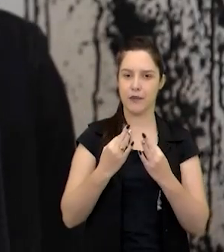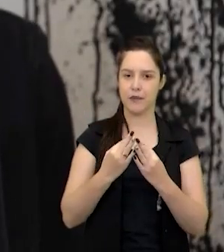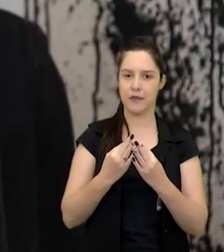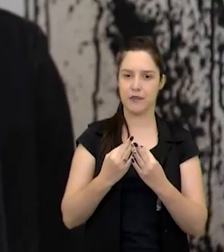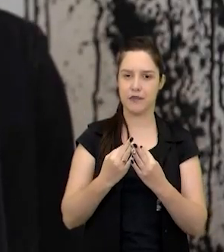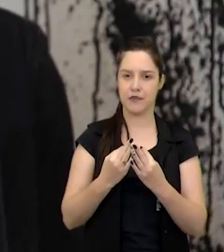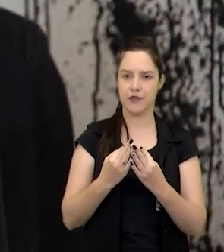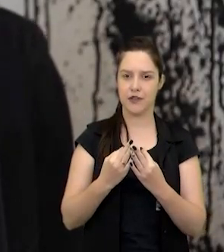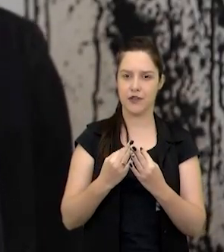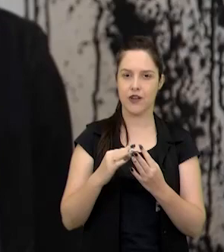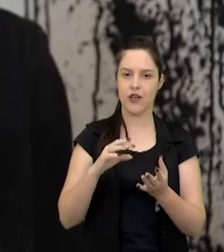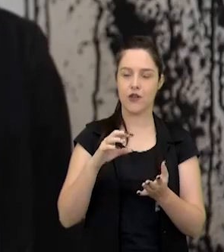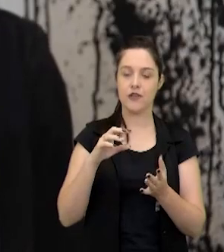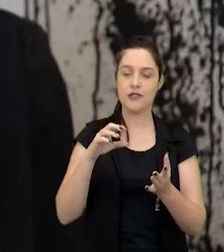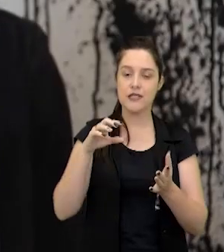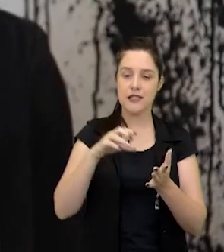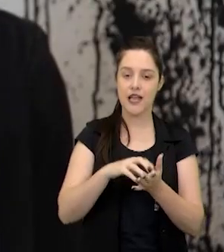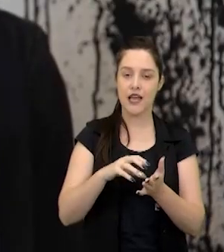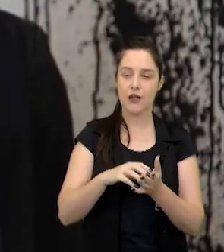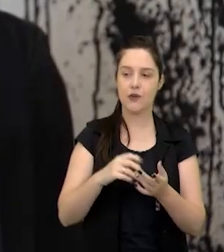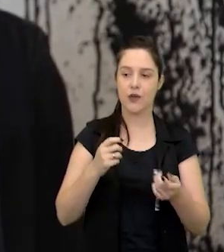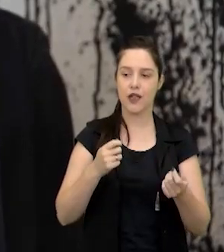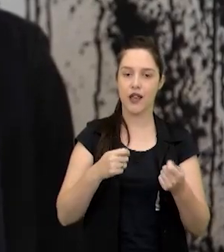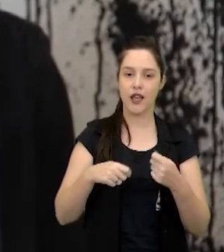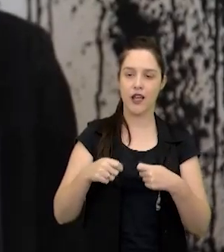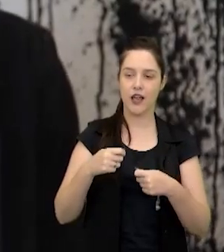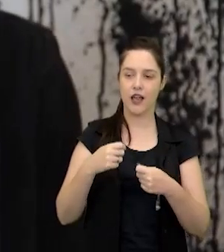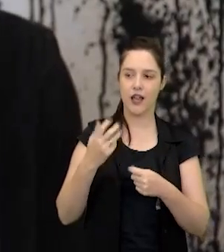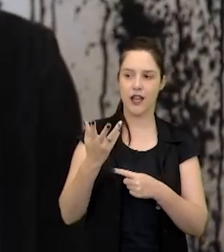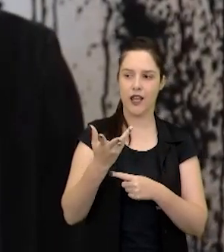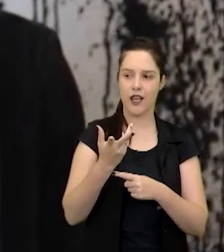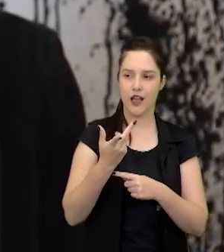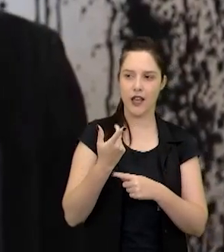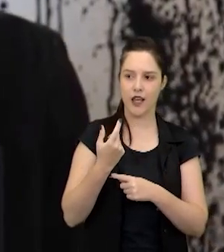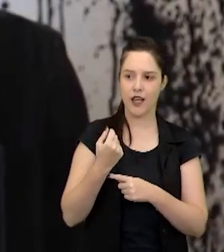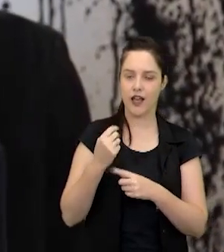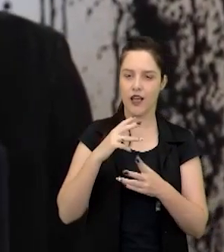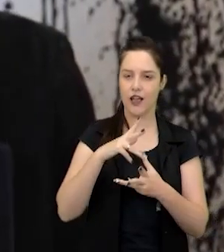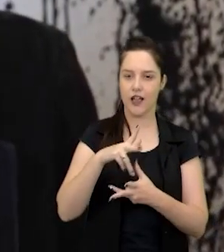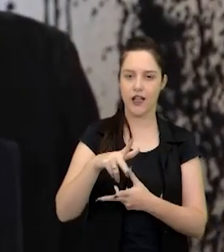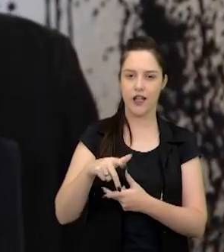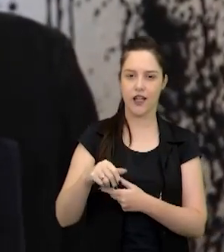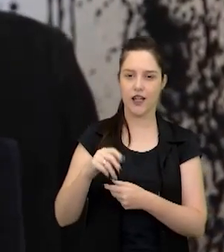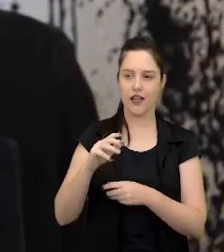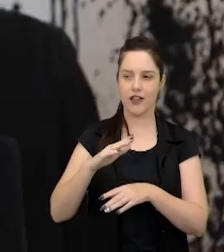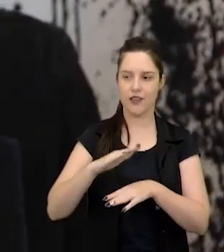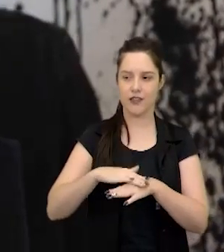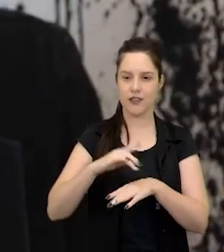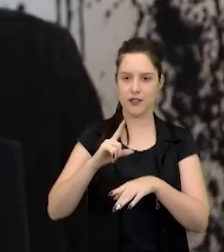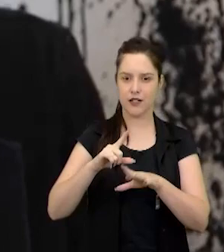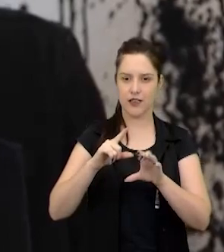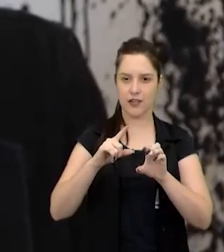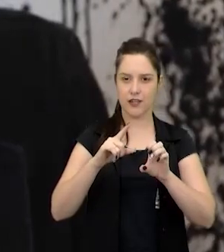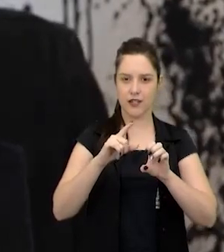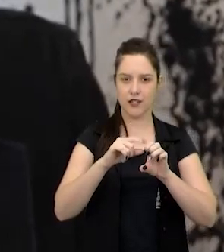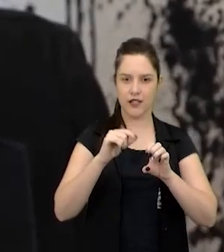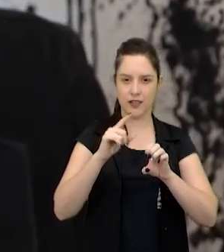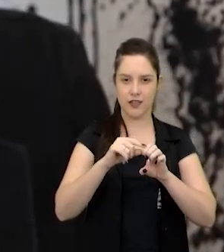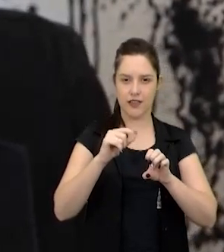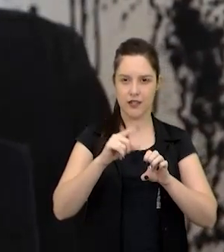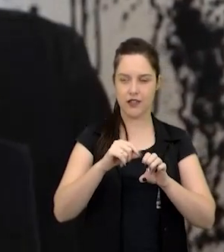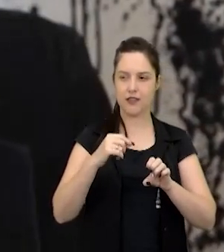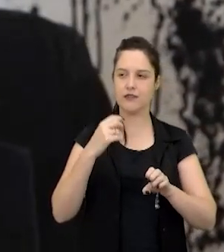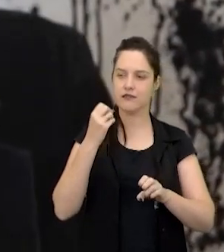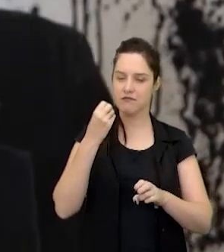centro econômico e artístico do mundo, era um grande empreendedor e soube muito bem vender